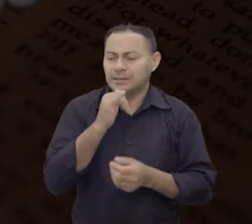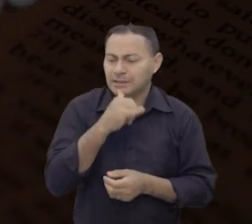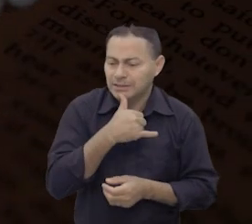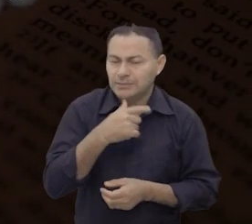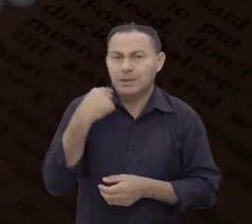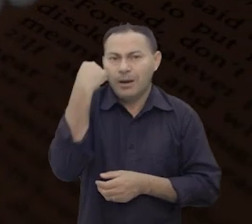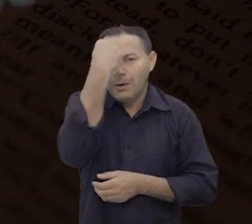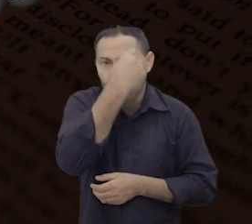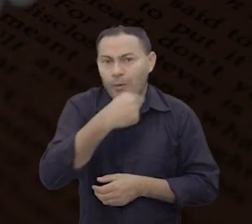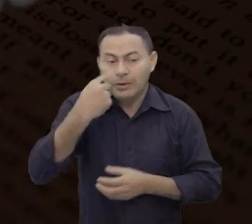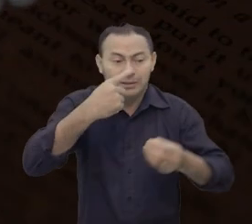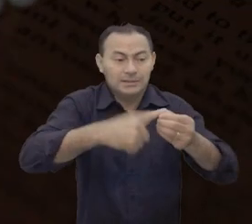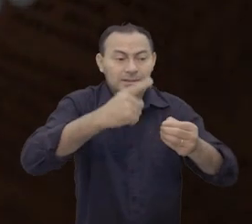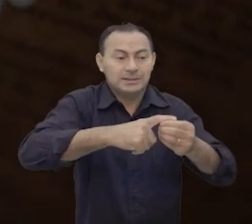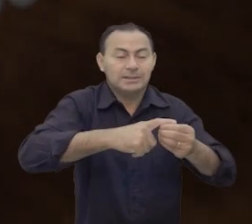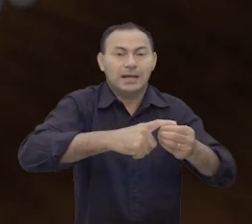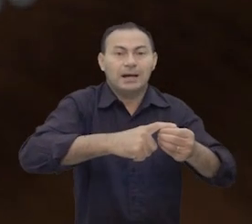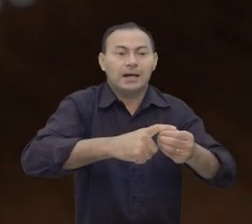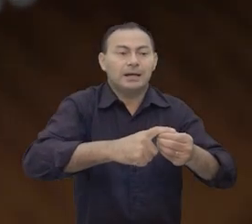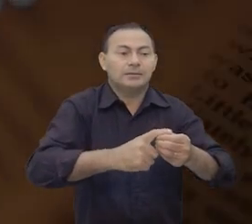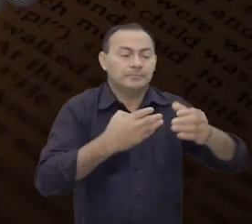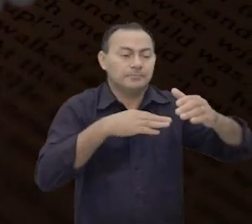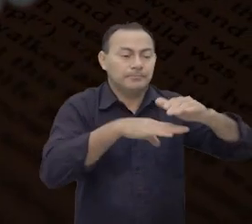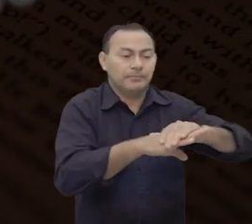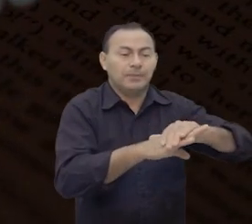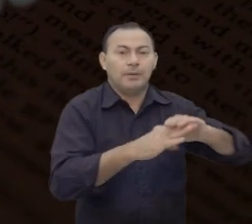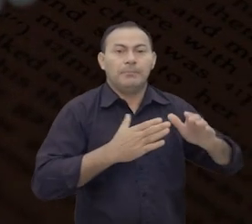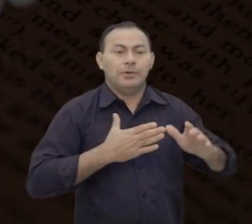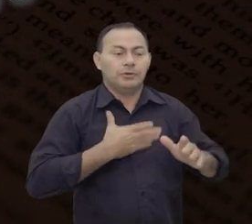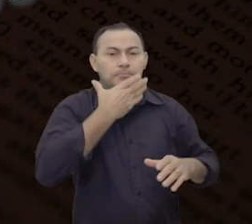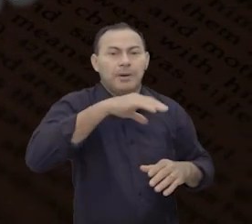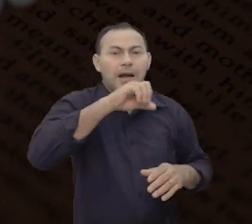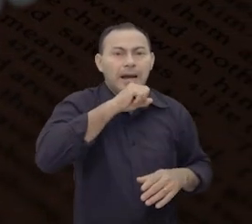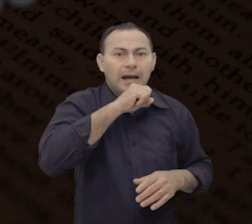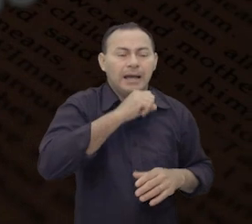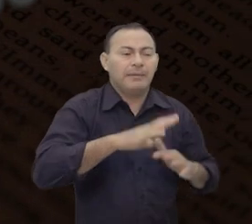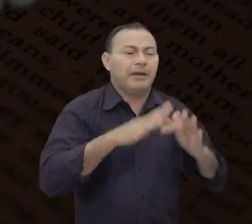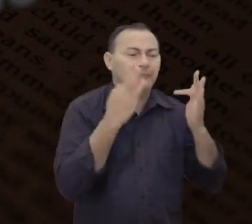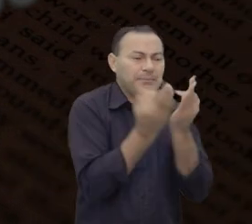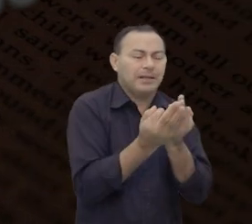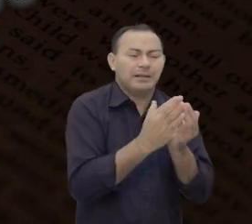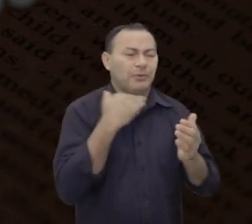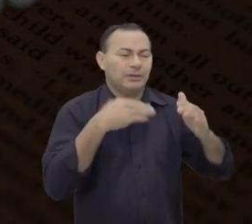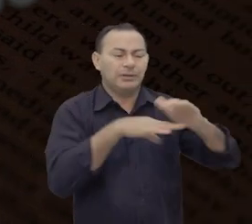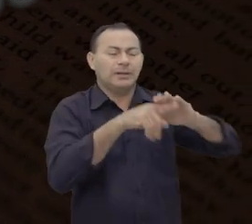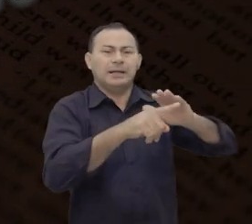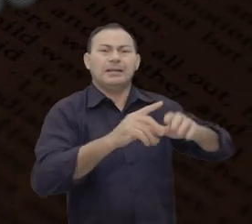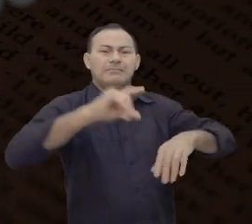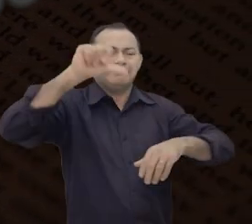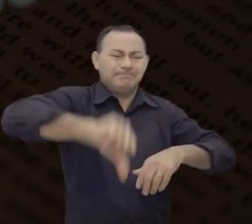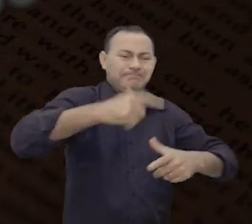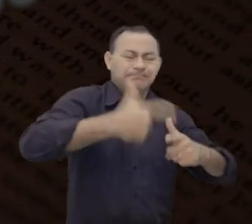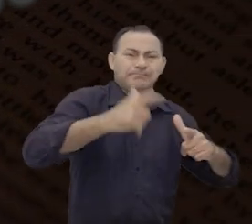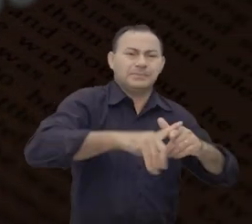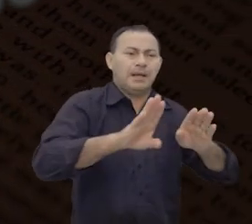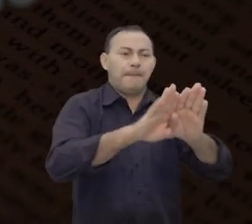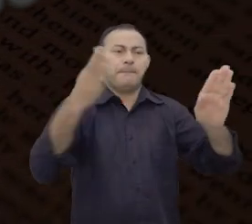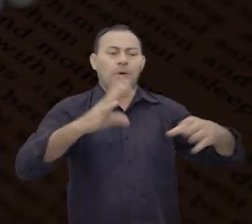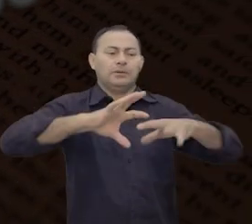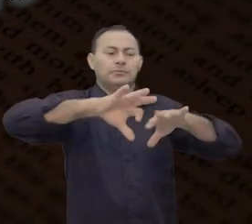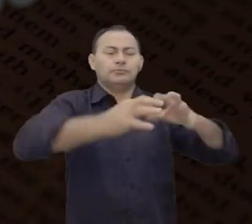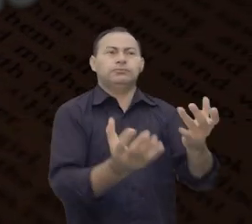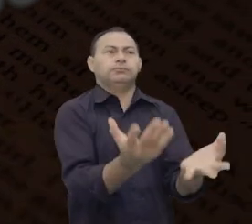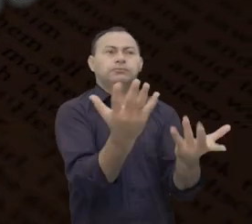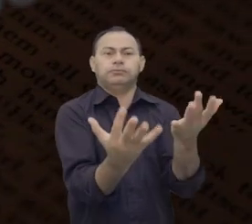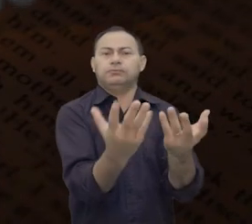estaria triste o meu rosto se a cidade em que estão sepultados os meus pais está em ruínas e as suas portas foram